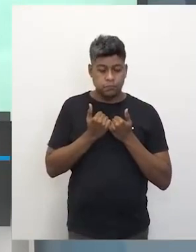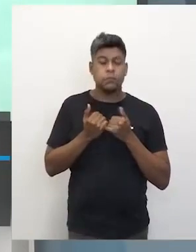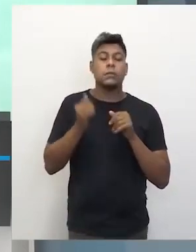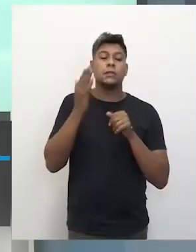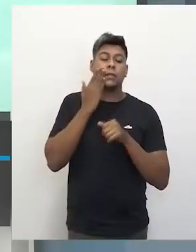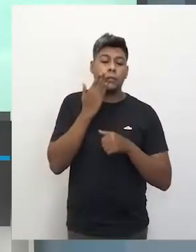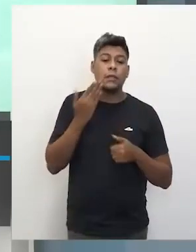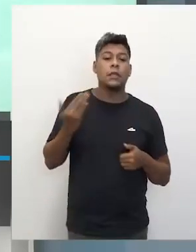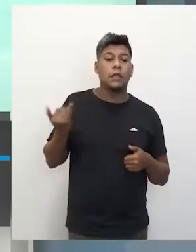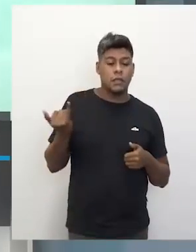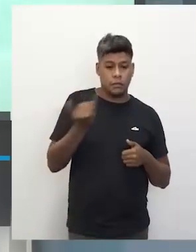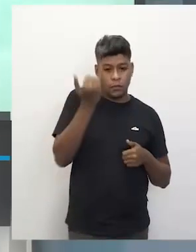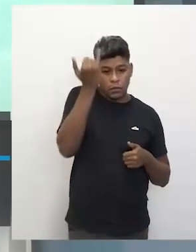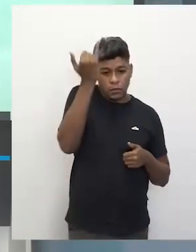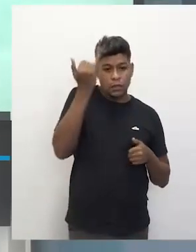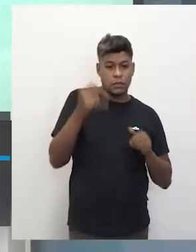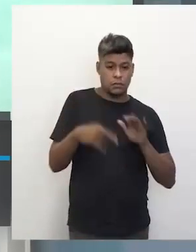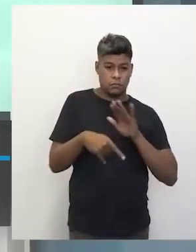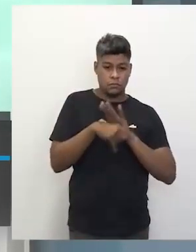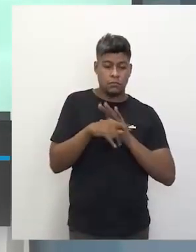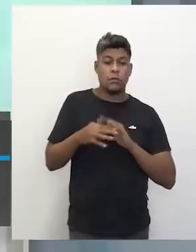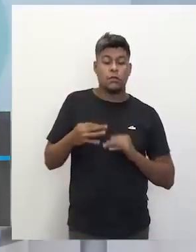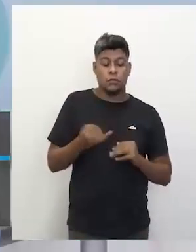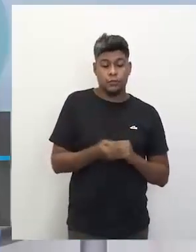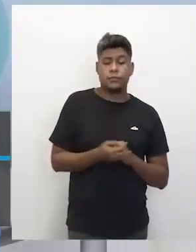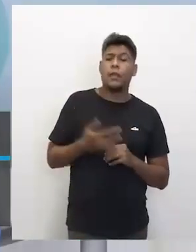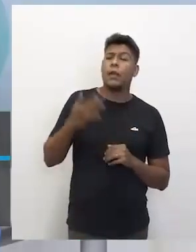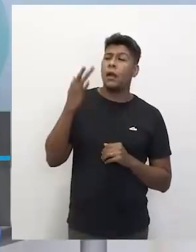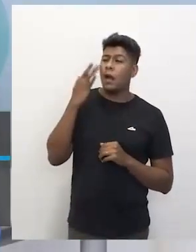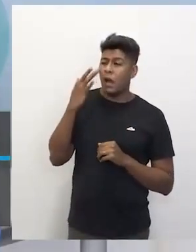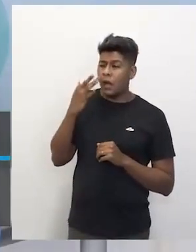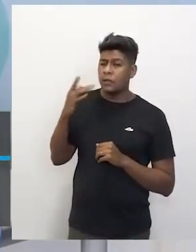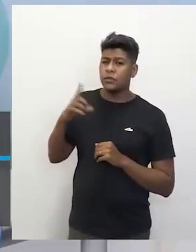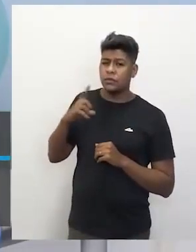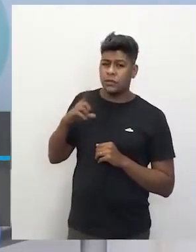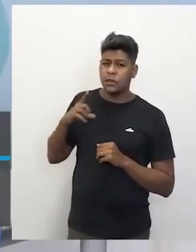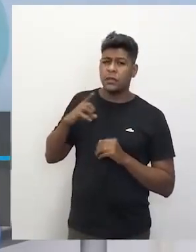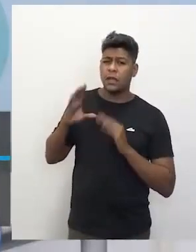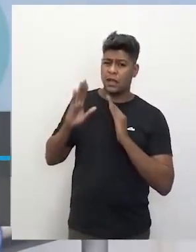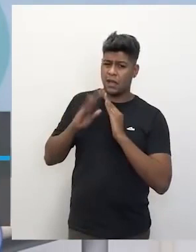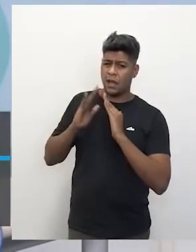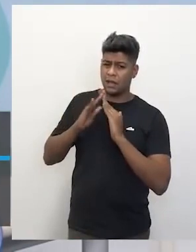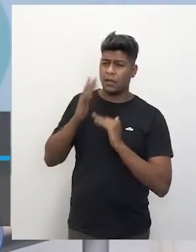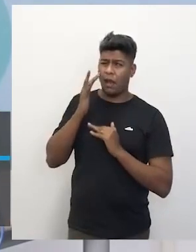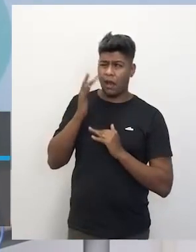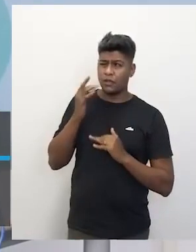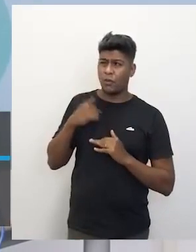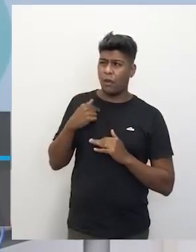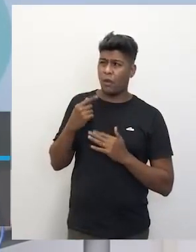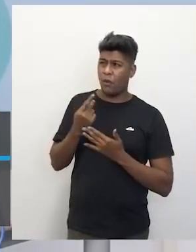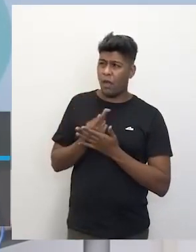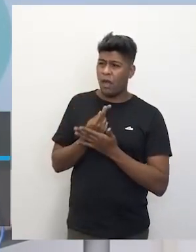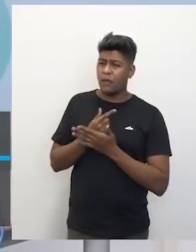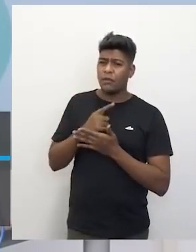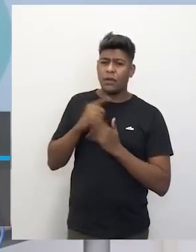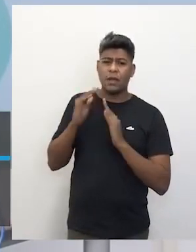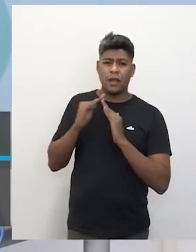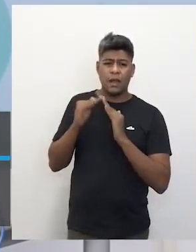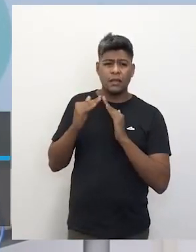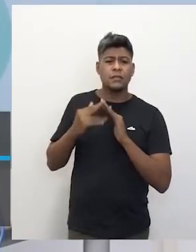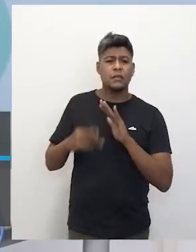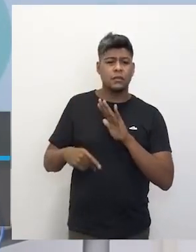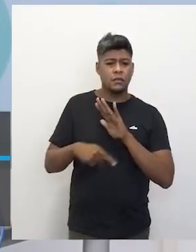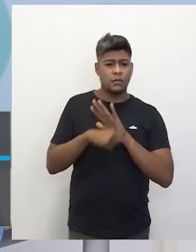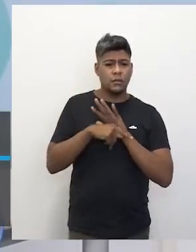e reconhecer a importância de tudo isso. Eu acho que tem uma casa, eu posso estar muito errada, mas eu acho que tem um casarão que é tombado